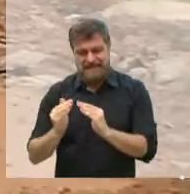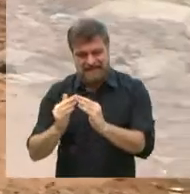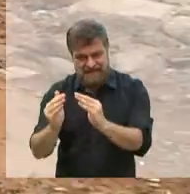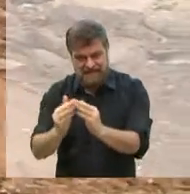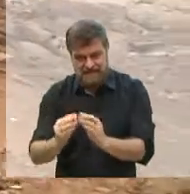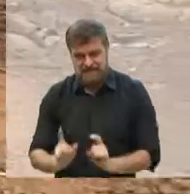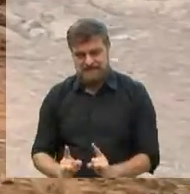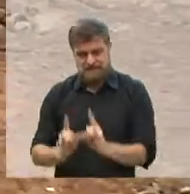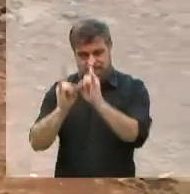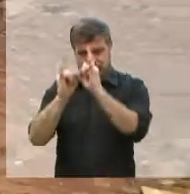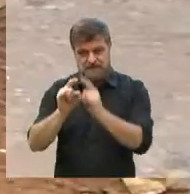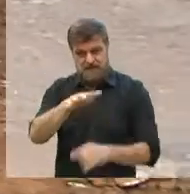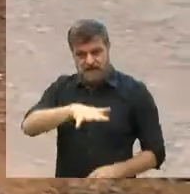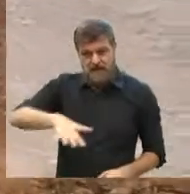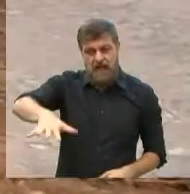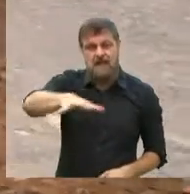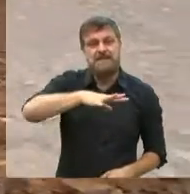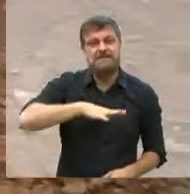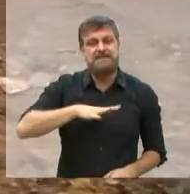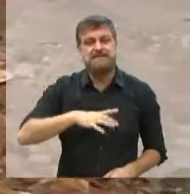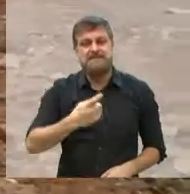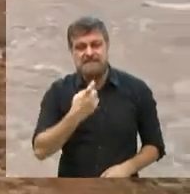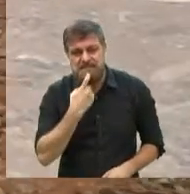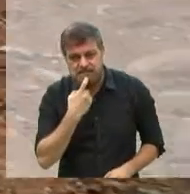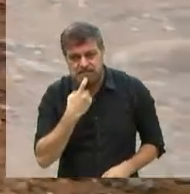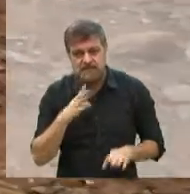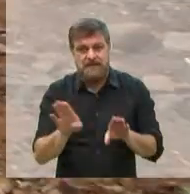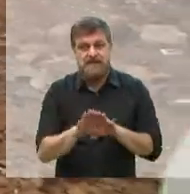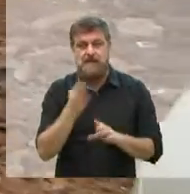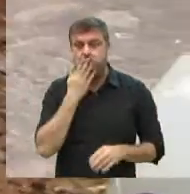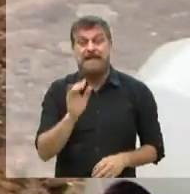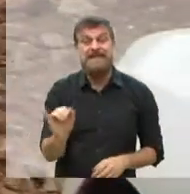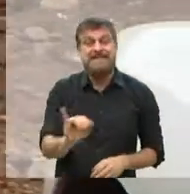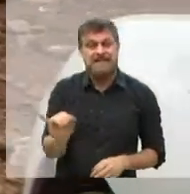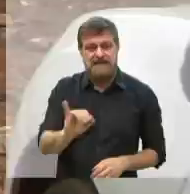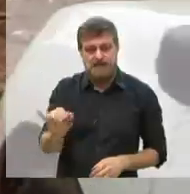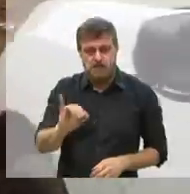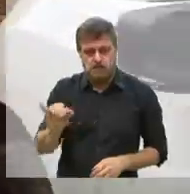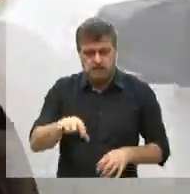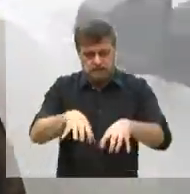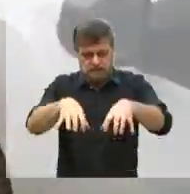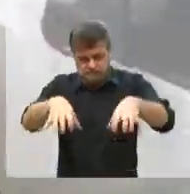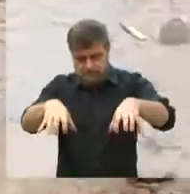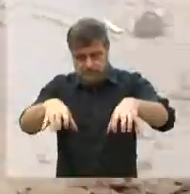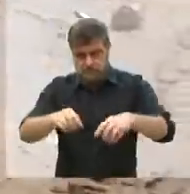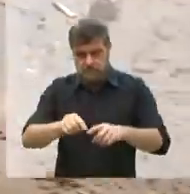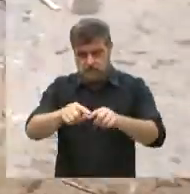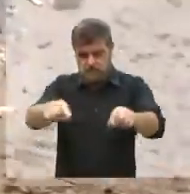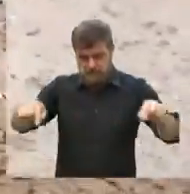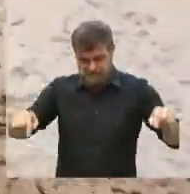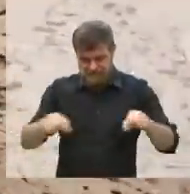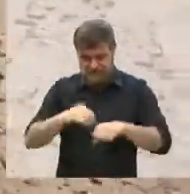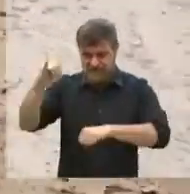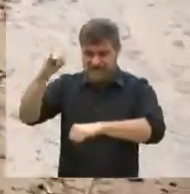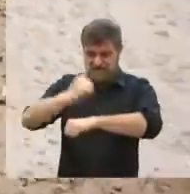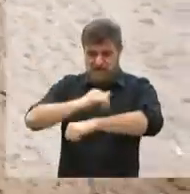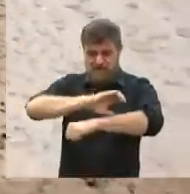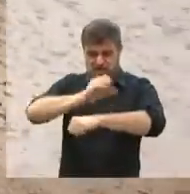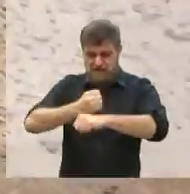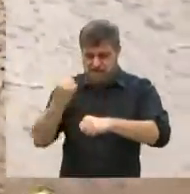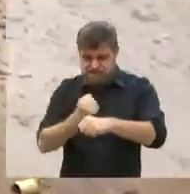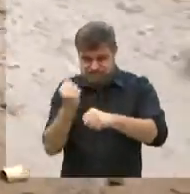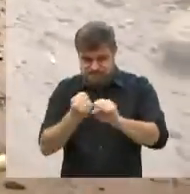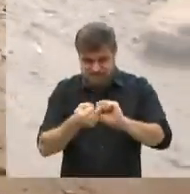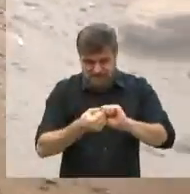imóveis situados no município de Campinas e Indaiatuba, necessários para ampliação do Aeroporto Internacional